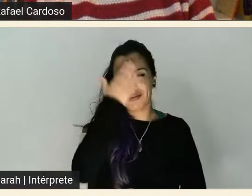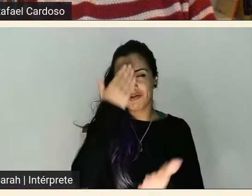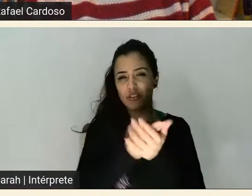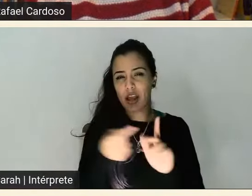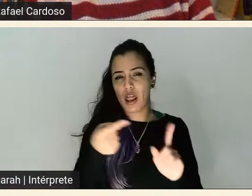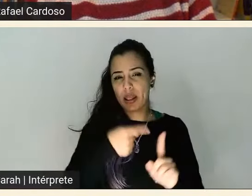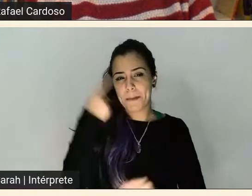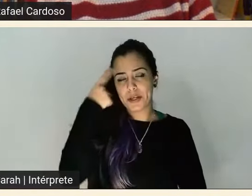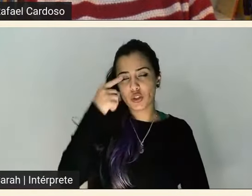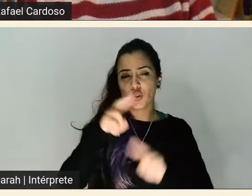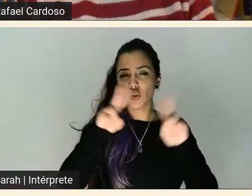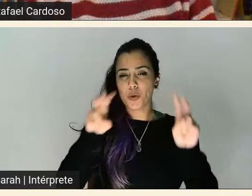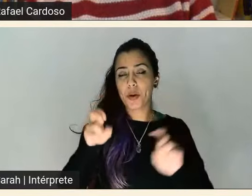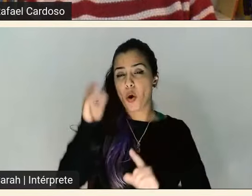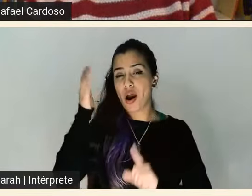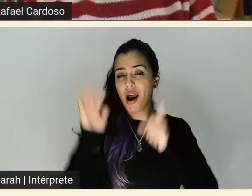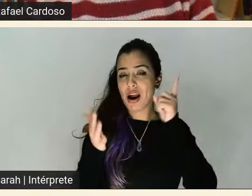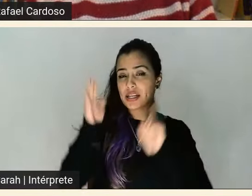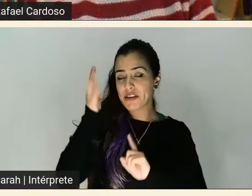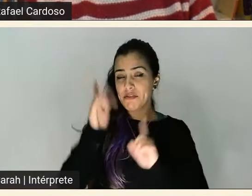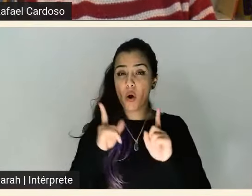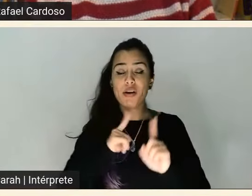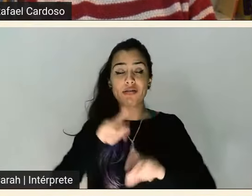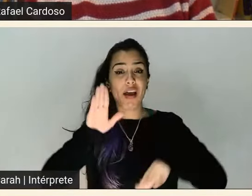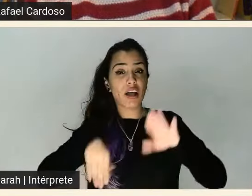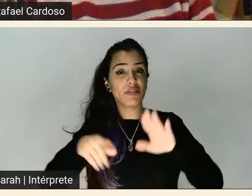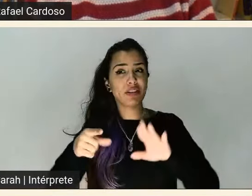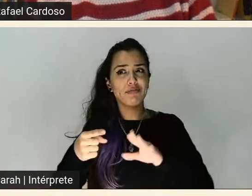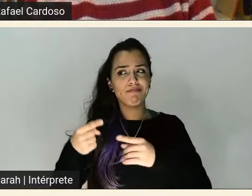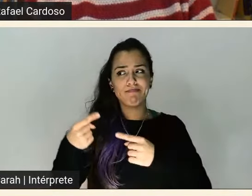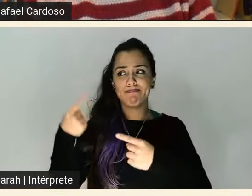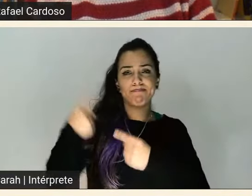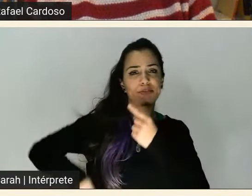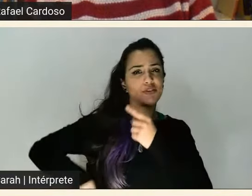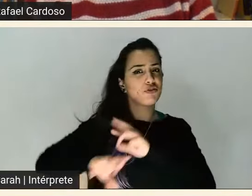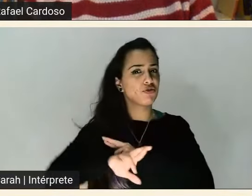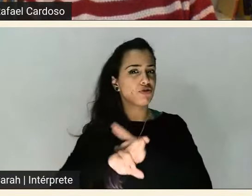Spam, por exemplo, que contradições existem aí?